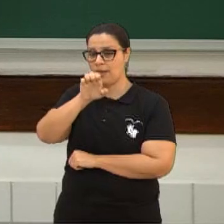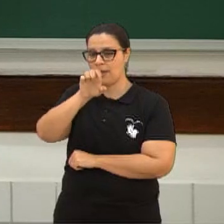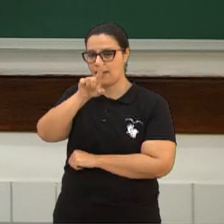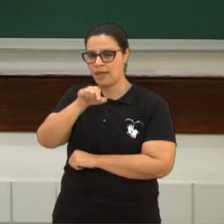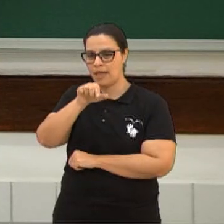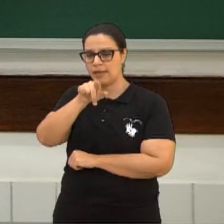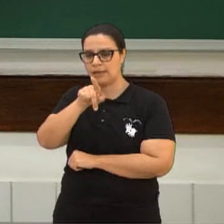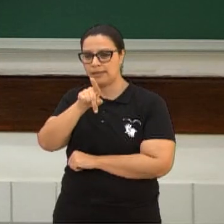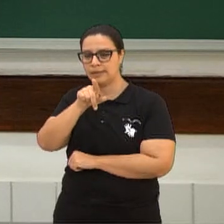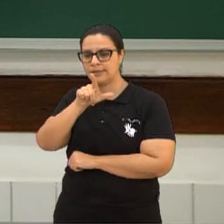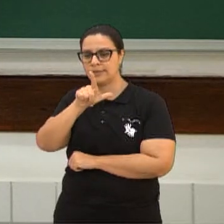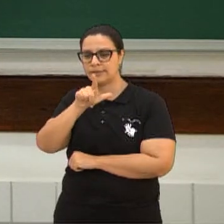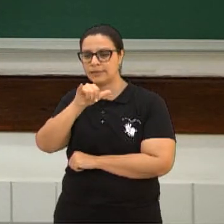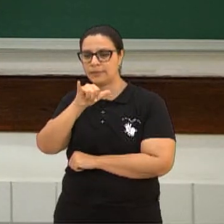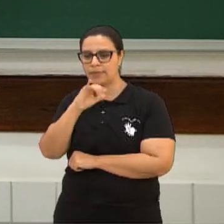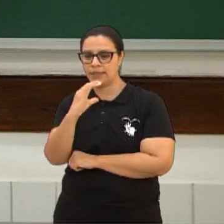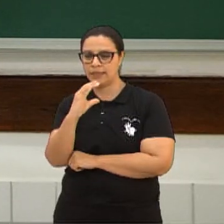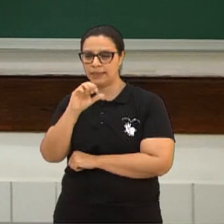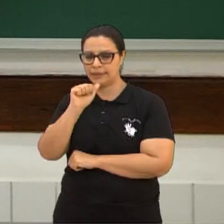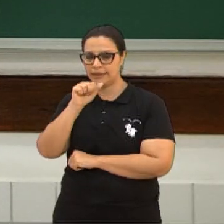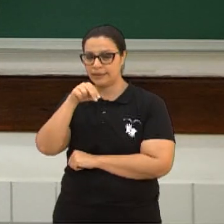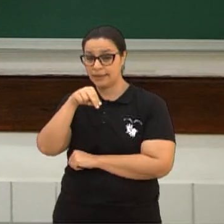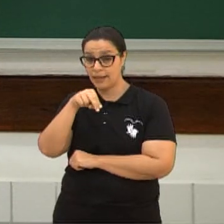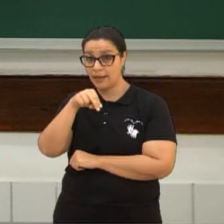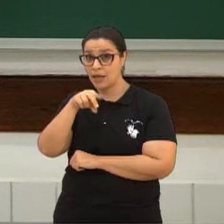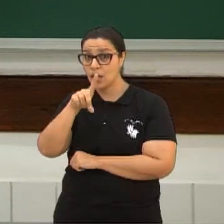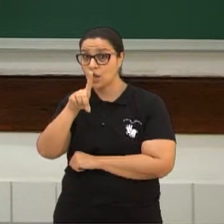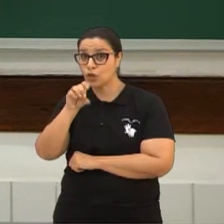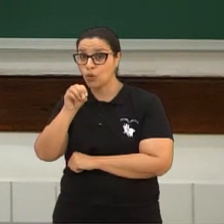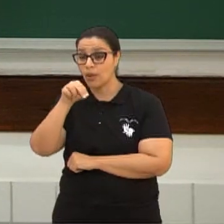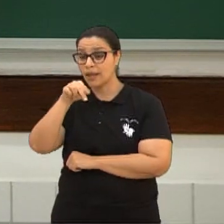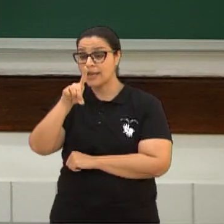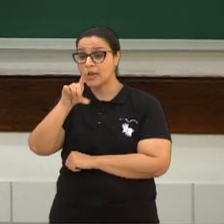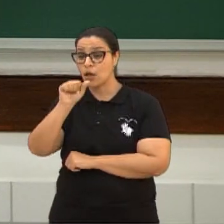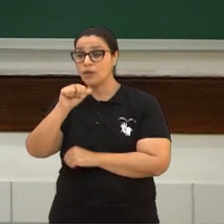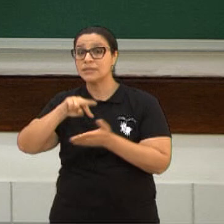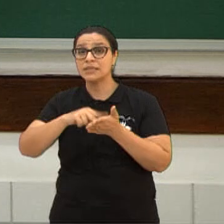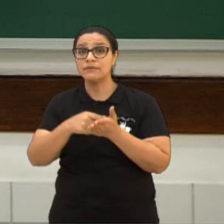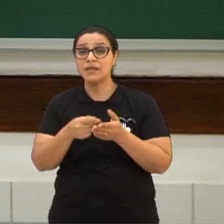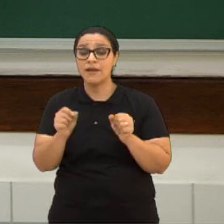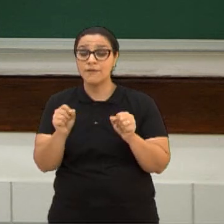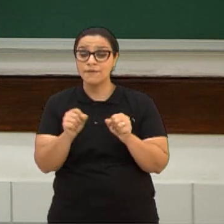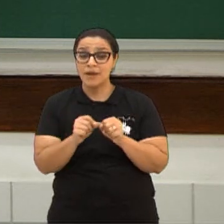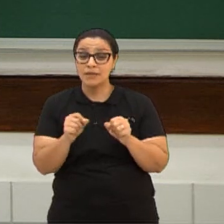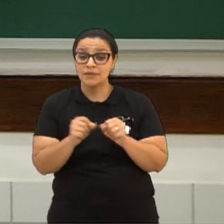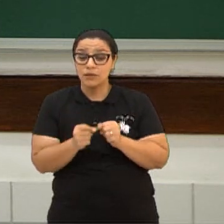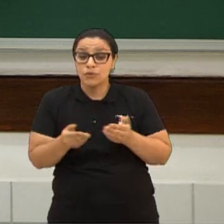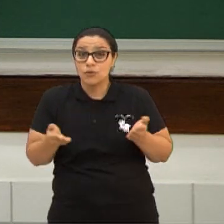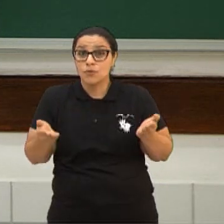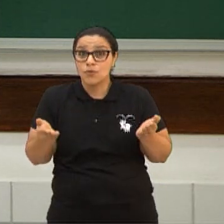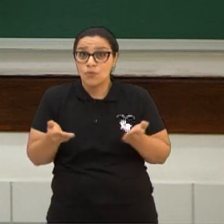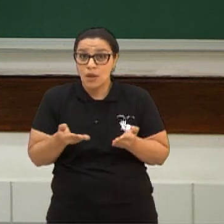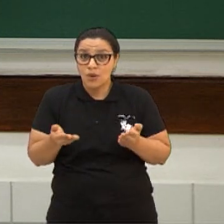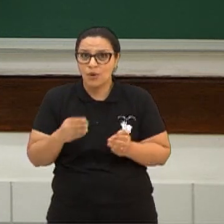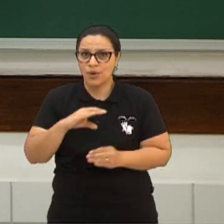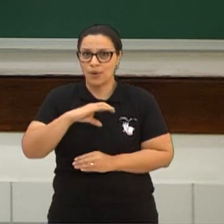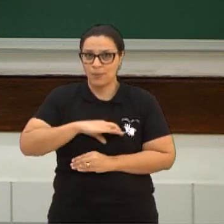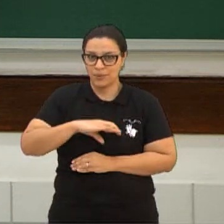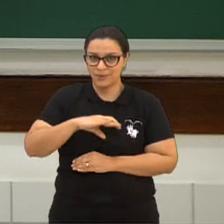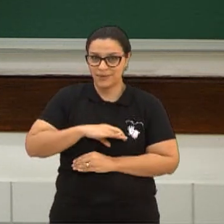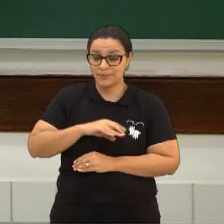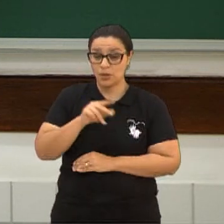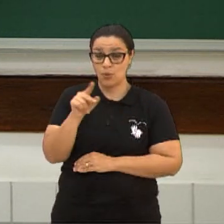eu faço e eu falo dela nesse mesmo momento. Perceberam em português, então, como ficou? A